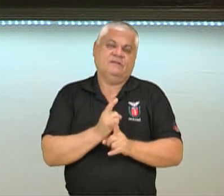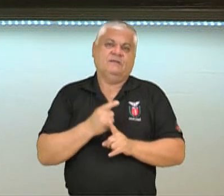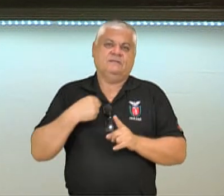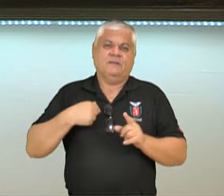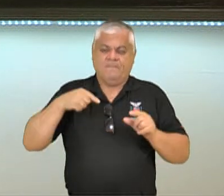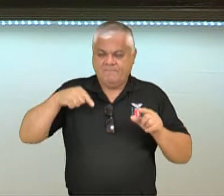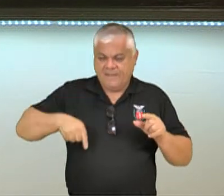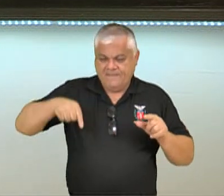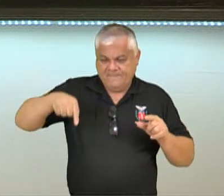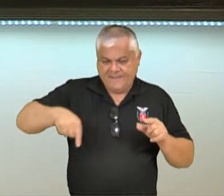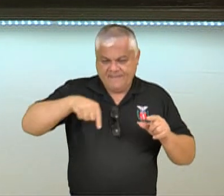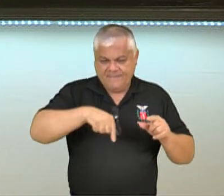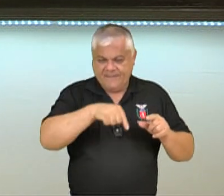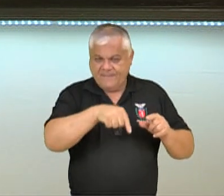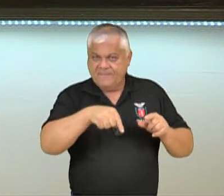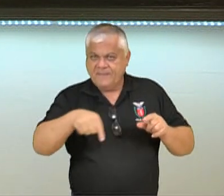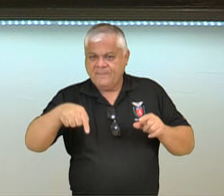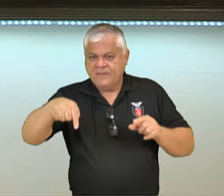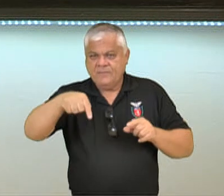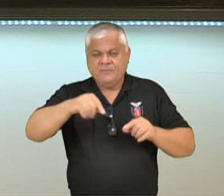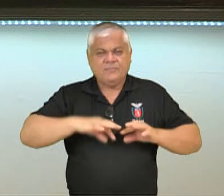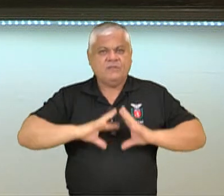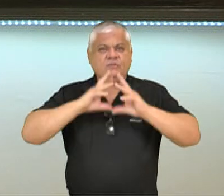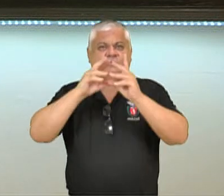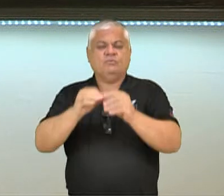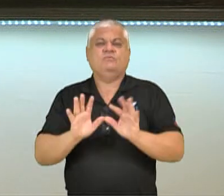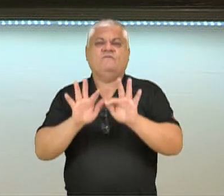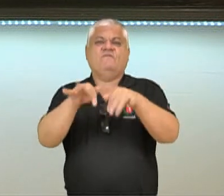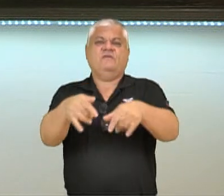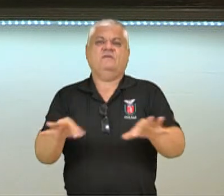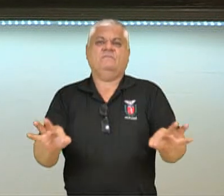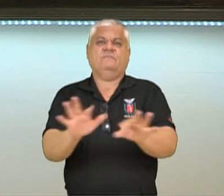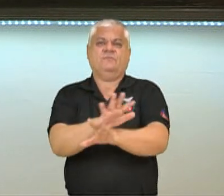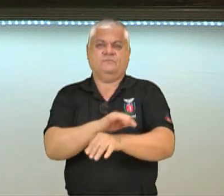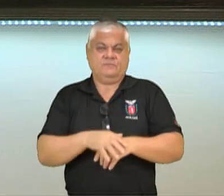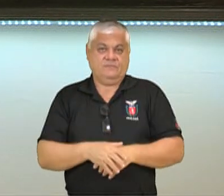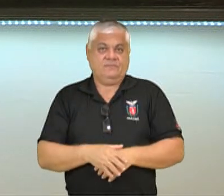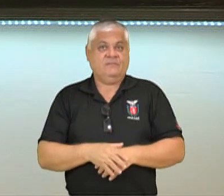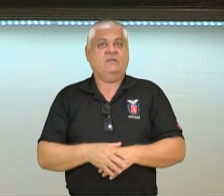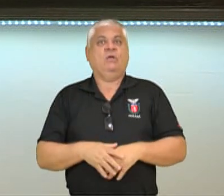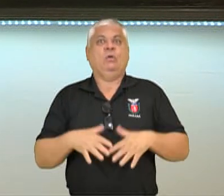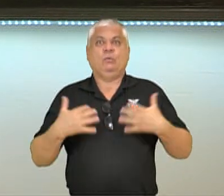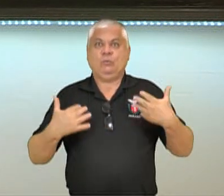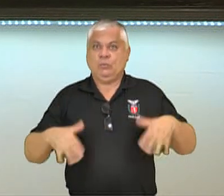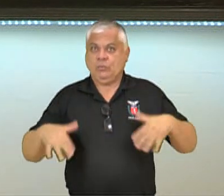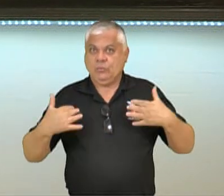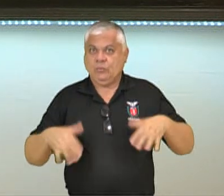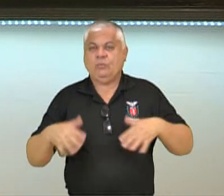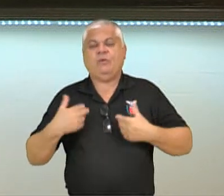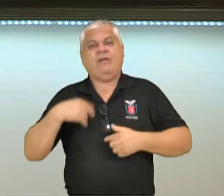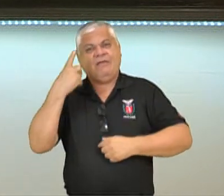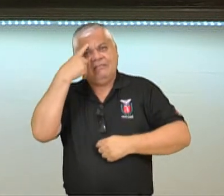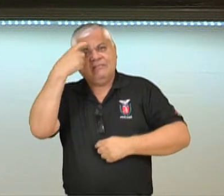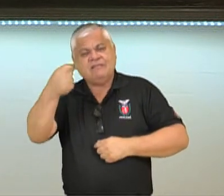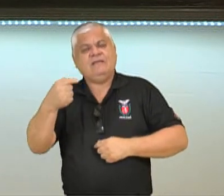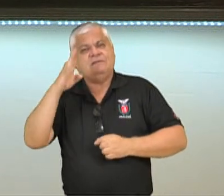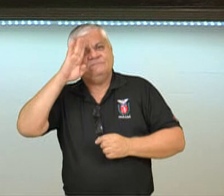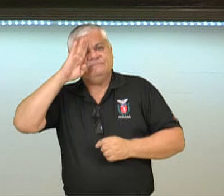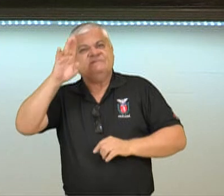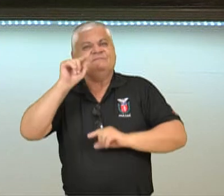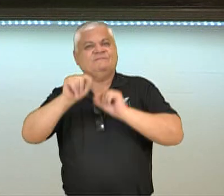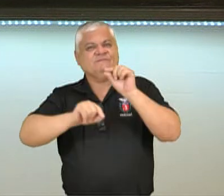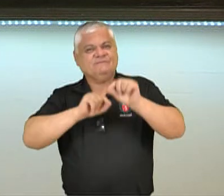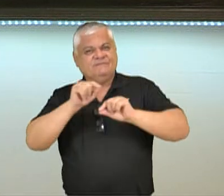por todos os pontos de controle e completar o percurso. Então essa que é a ideia principal